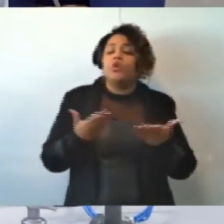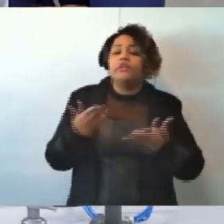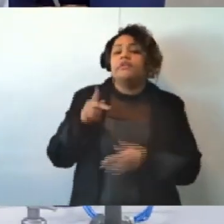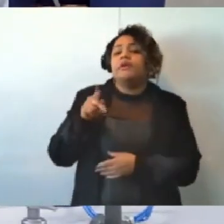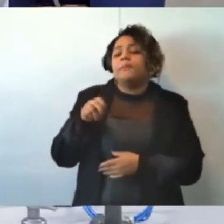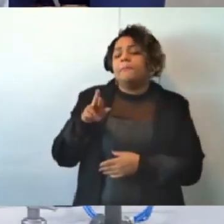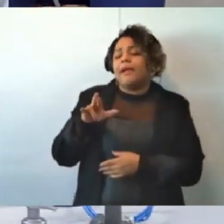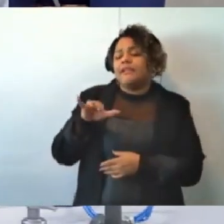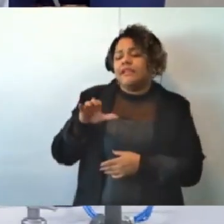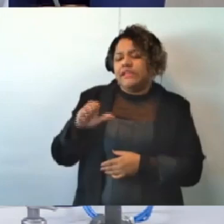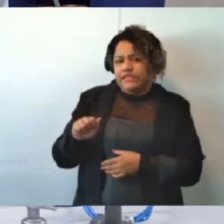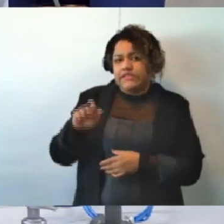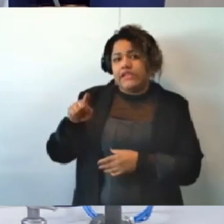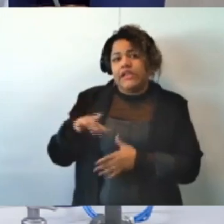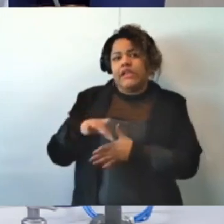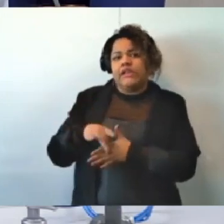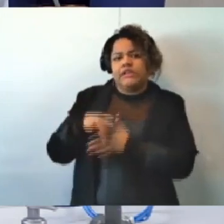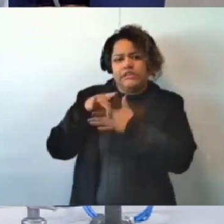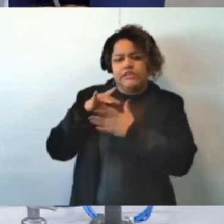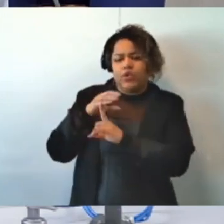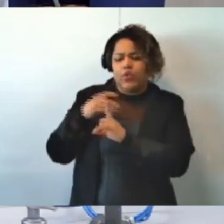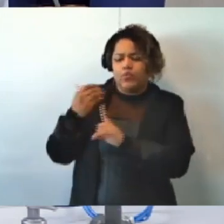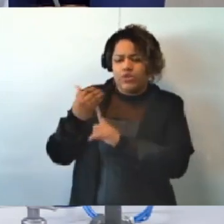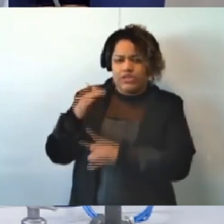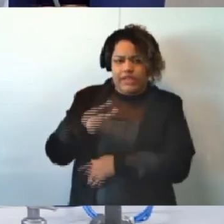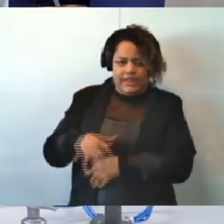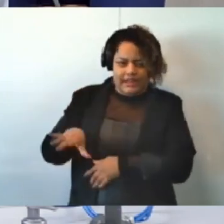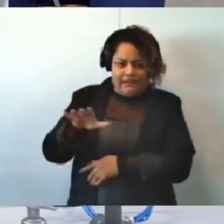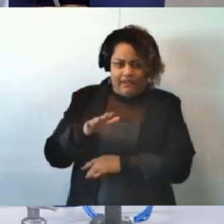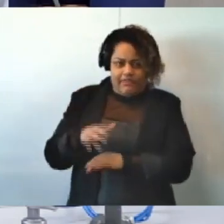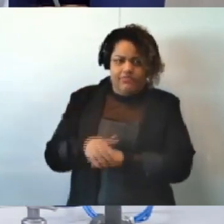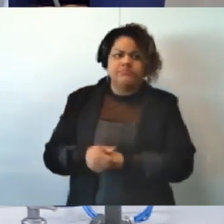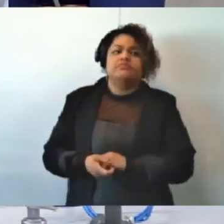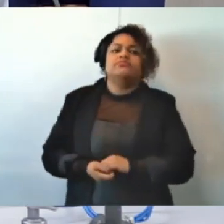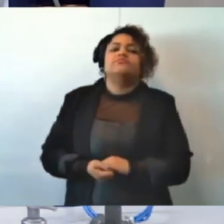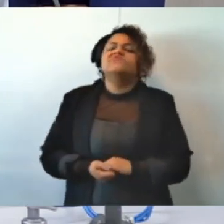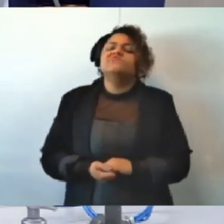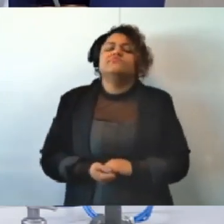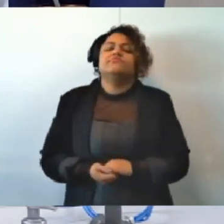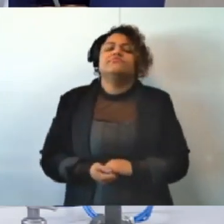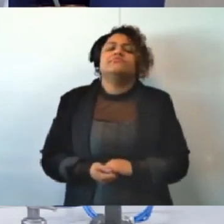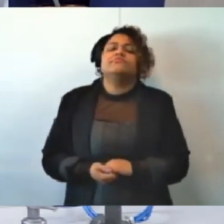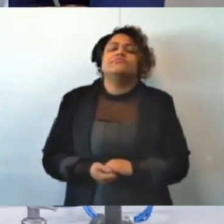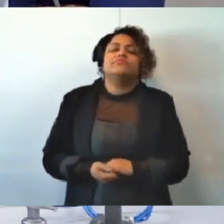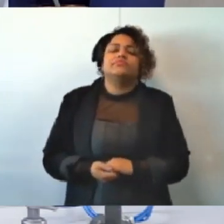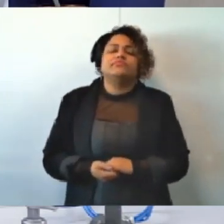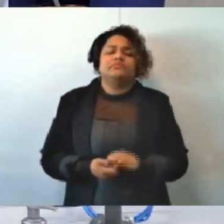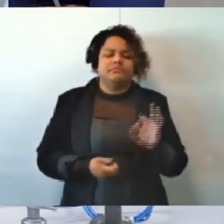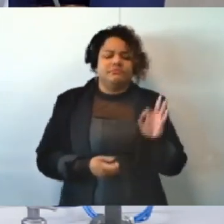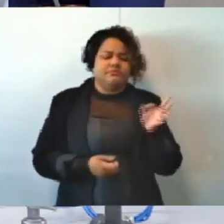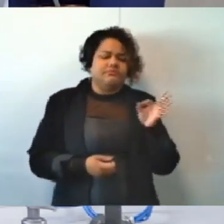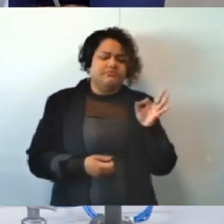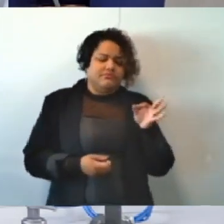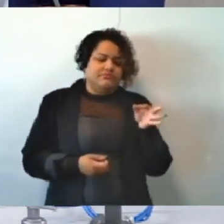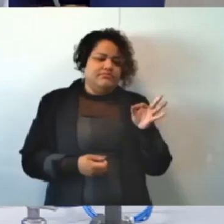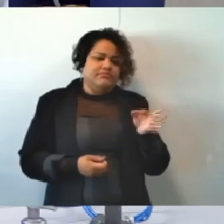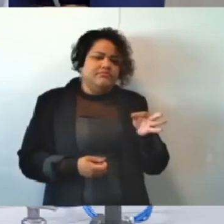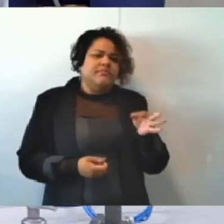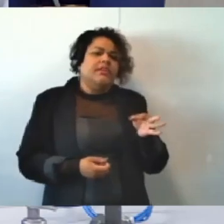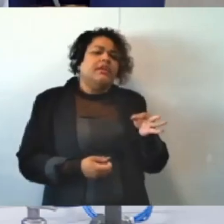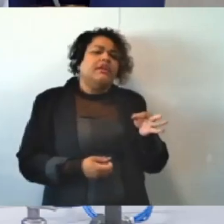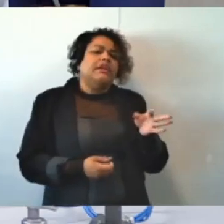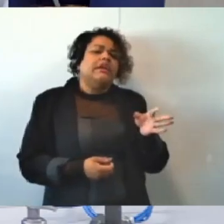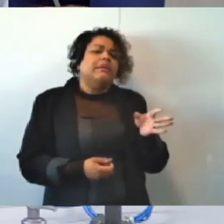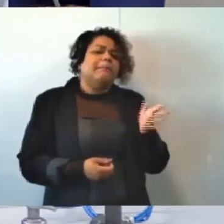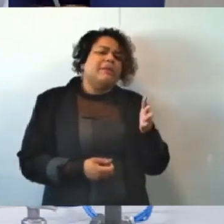Patrícia é líder comunitária na região, né, Patrícia? Isso. É, desde final de 2022 que